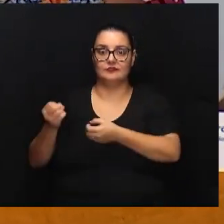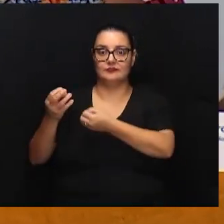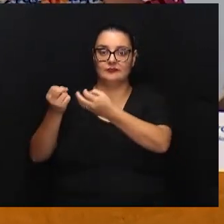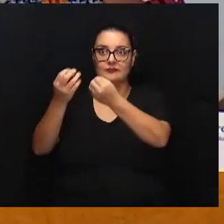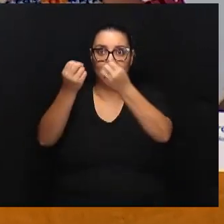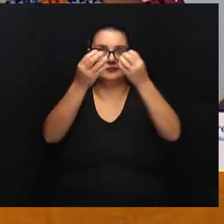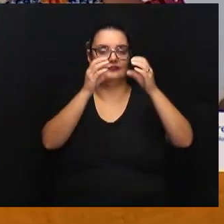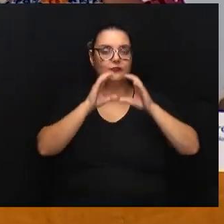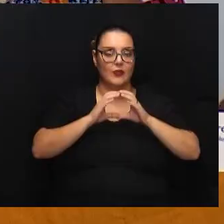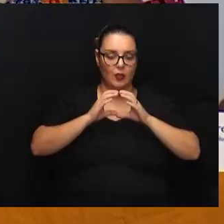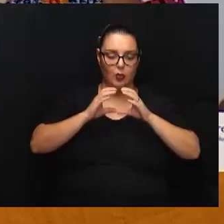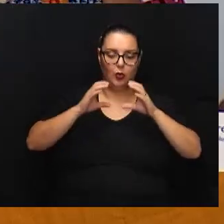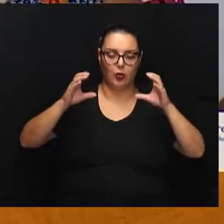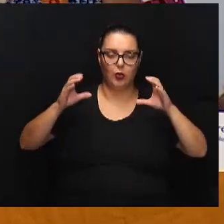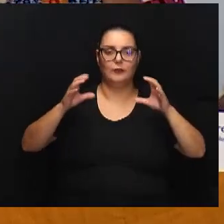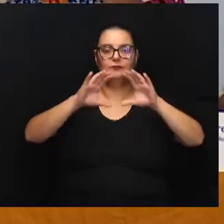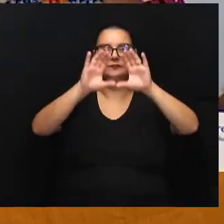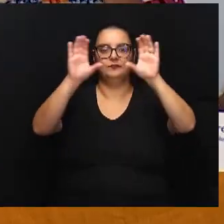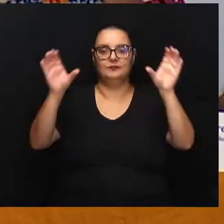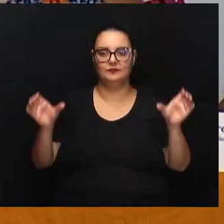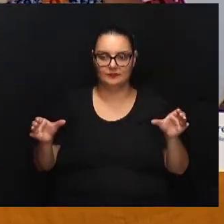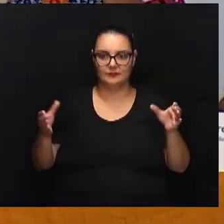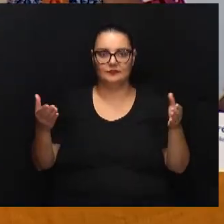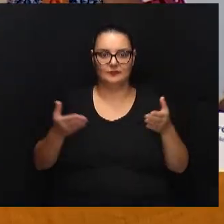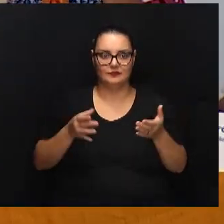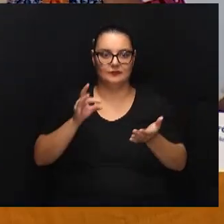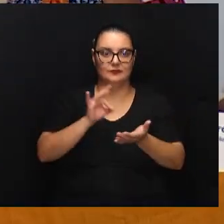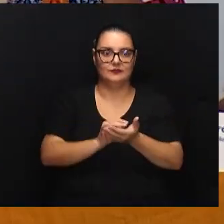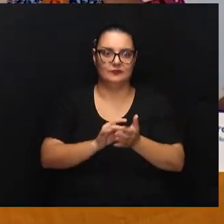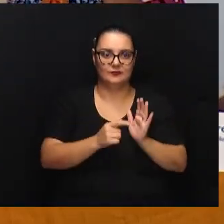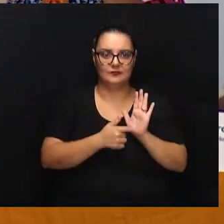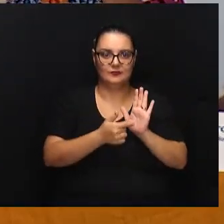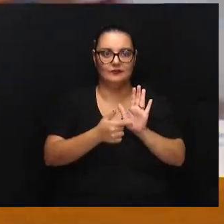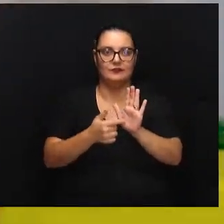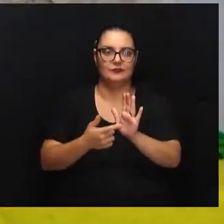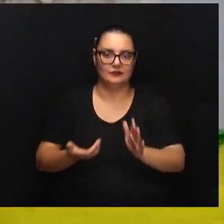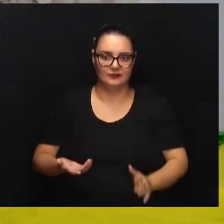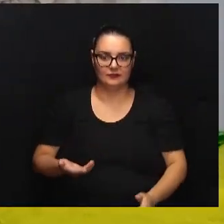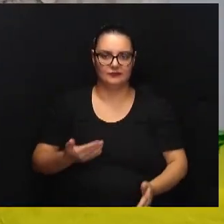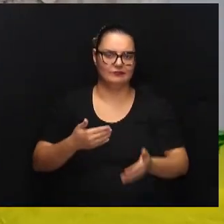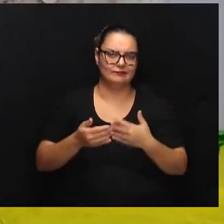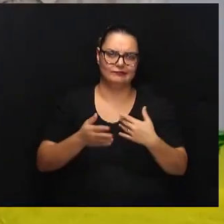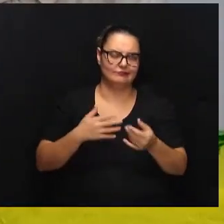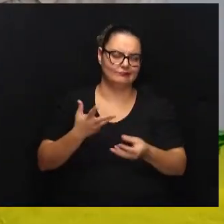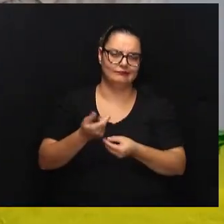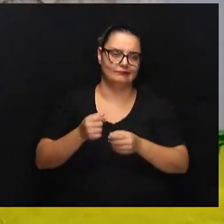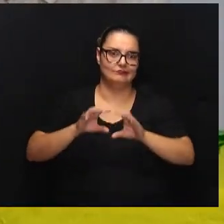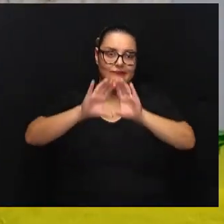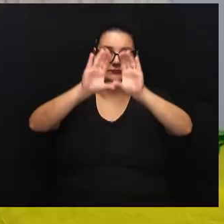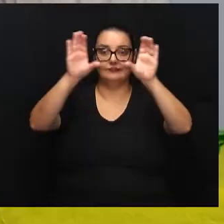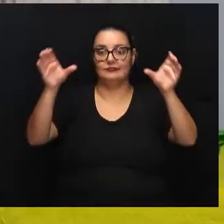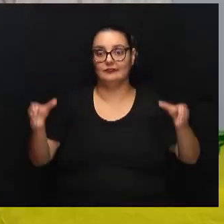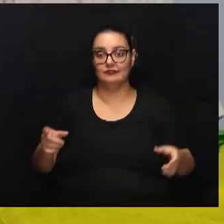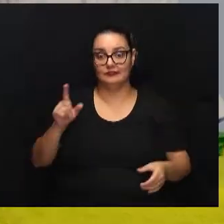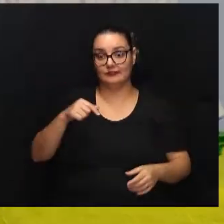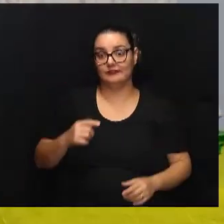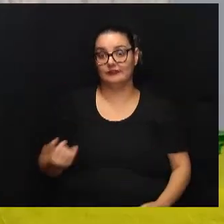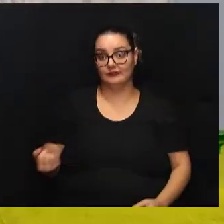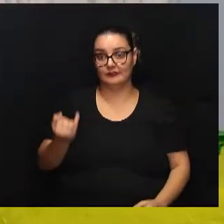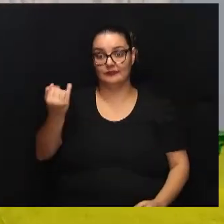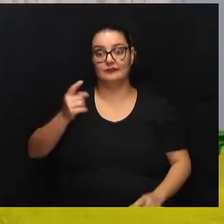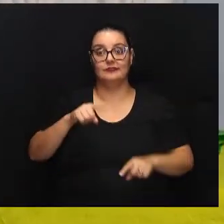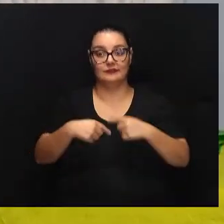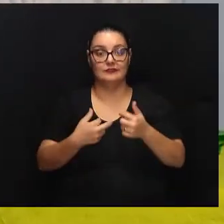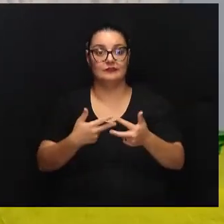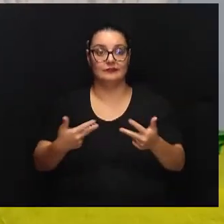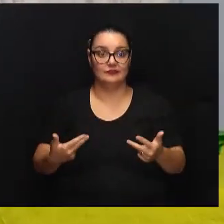providenciou o arco de balões, tinha que ter um arco de balões. Como não vai ter uma parada, não tem o arco de balões? Hoje, eu, sinceramente, para fazer manifestação, estou me lixando para o arco de balões. Na época,